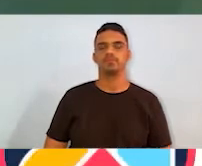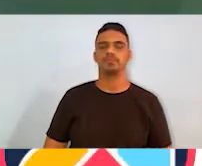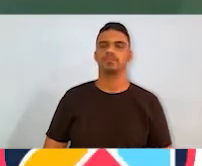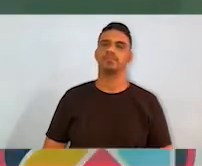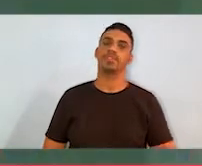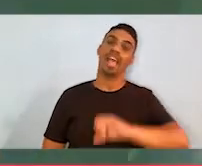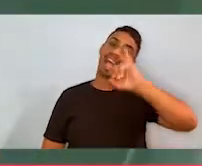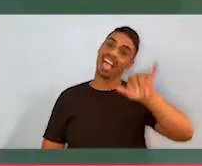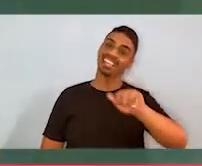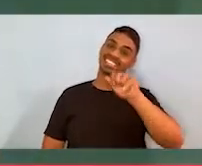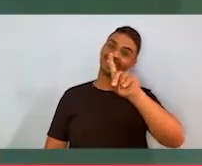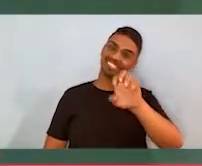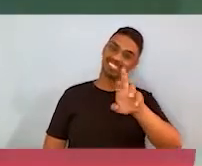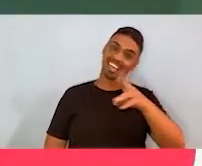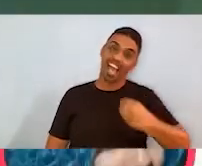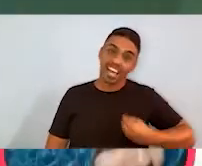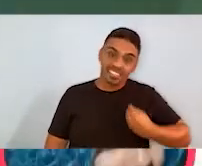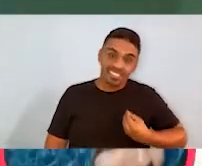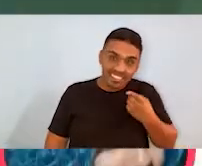Jade tá aí.